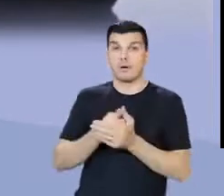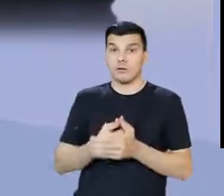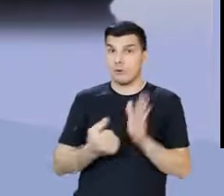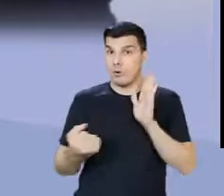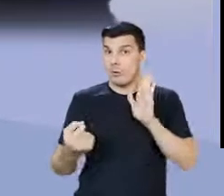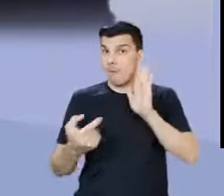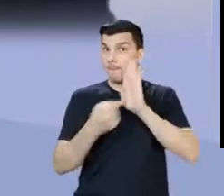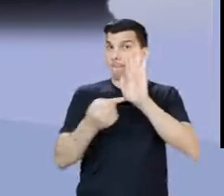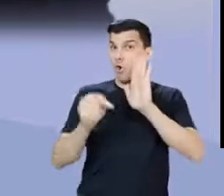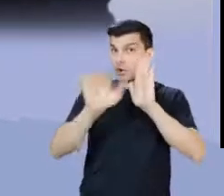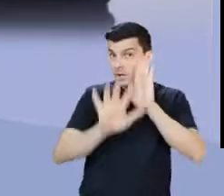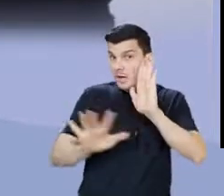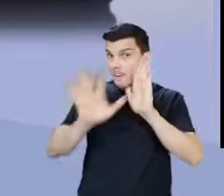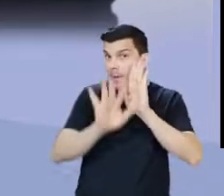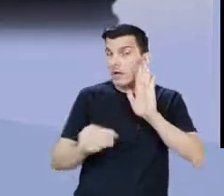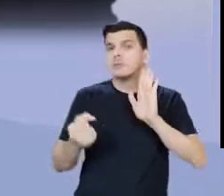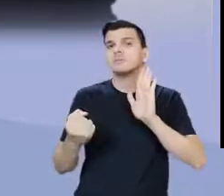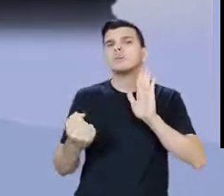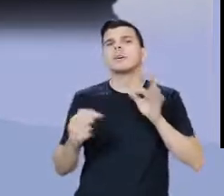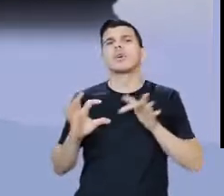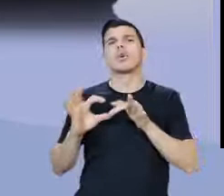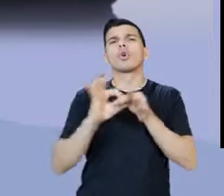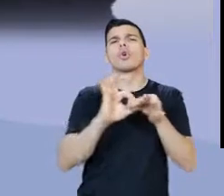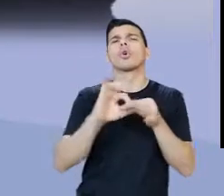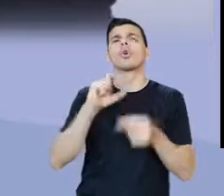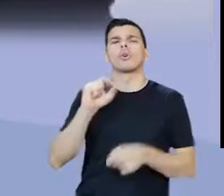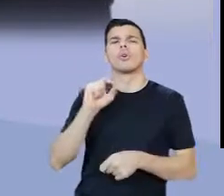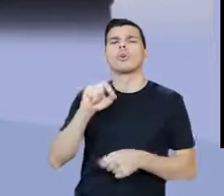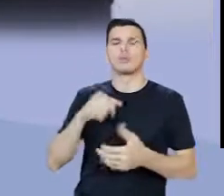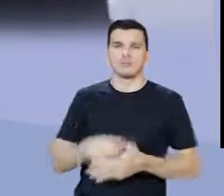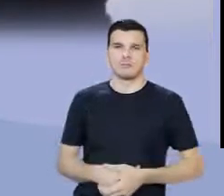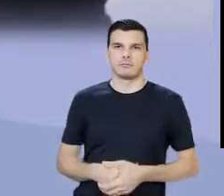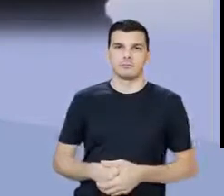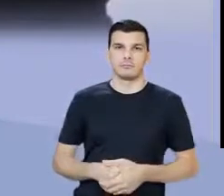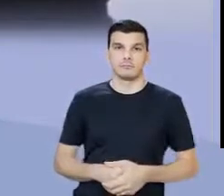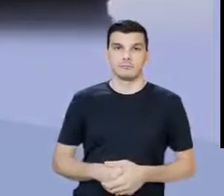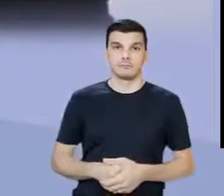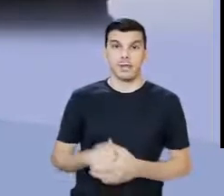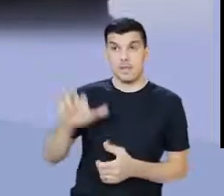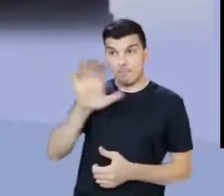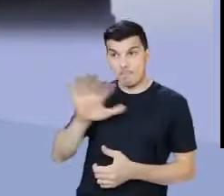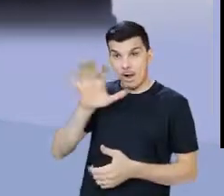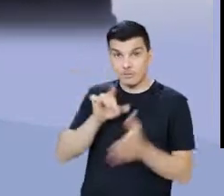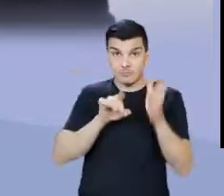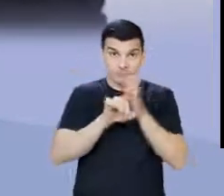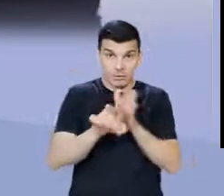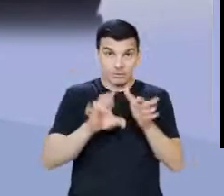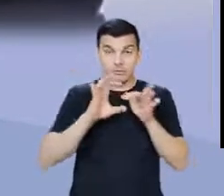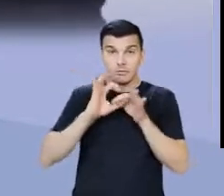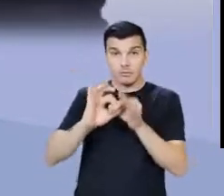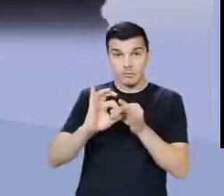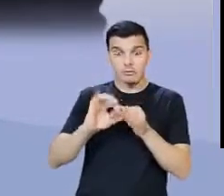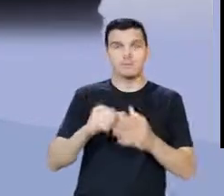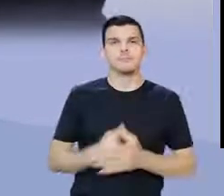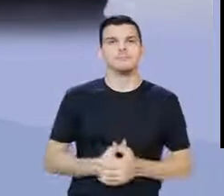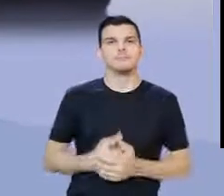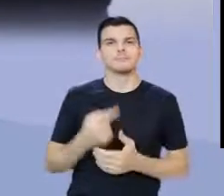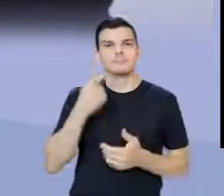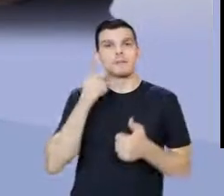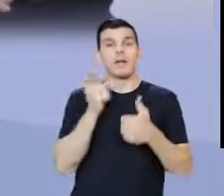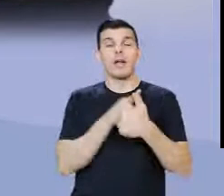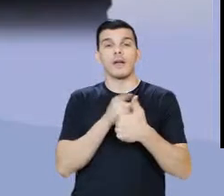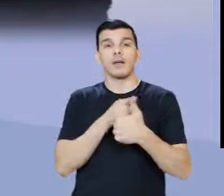democrático, o episódio retratado na imagem está associado a quê? Imagem está associado a